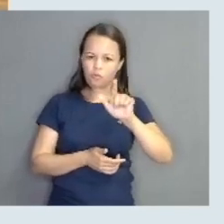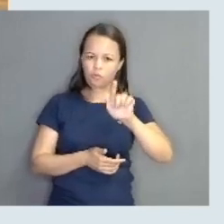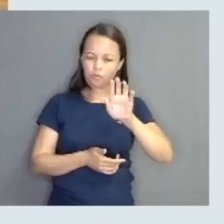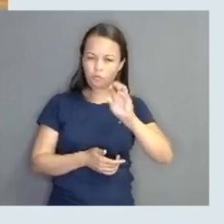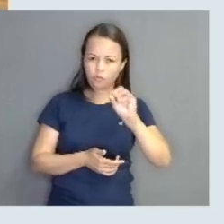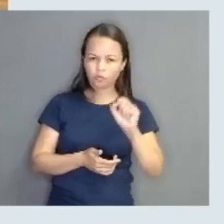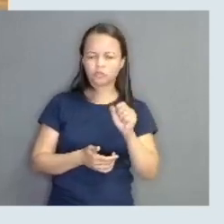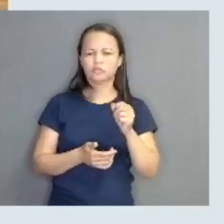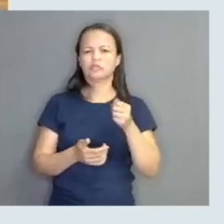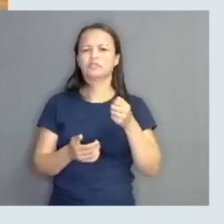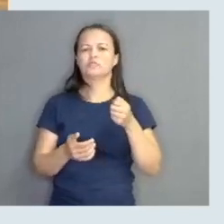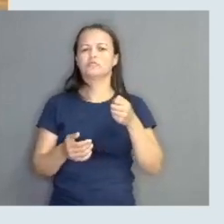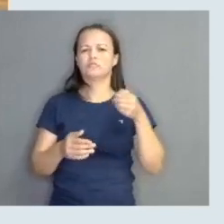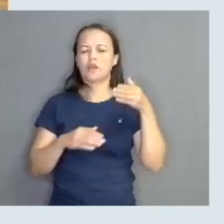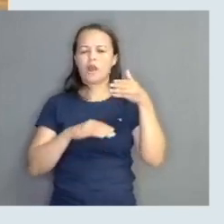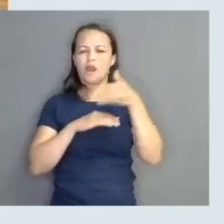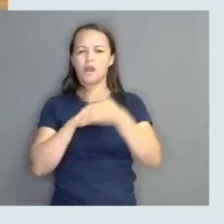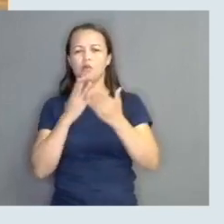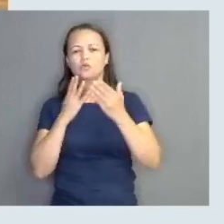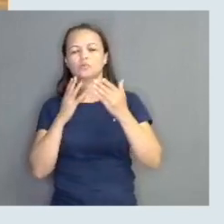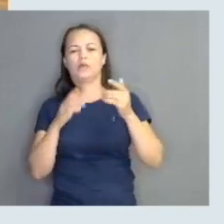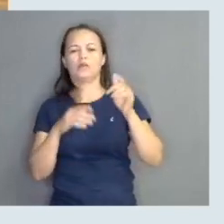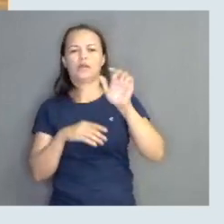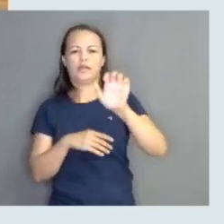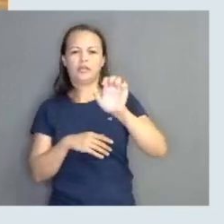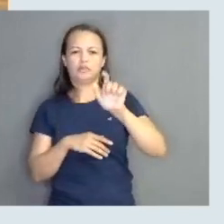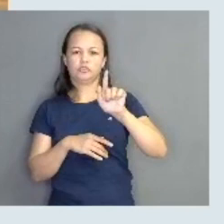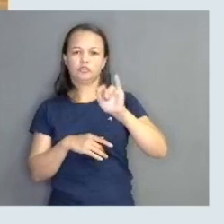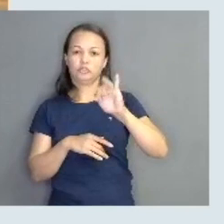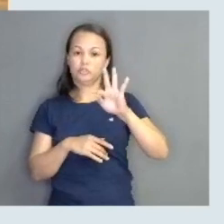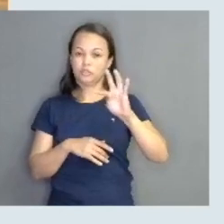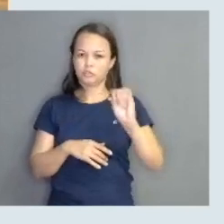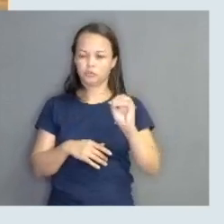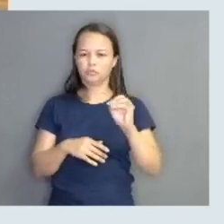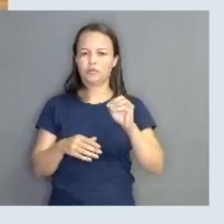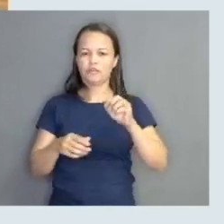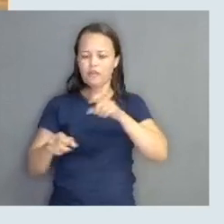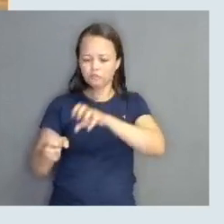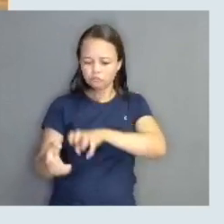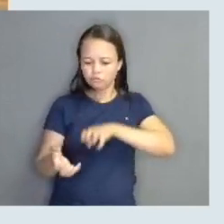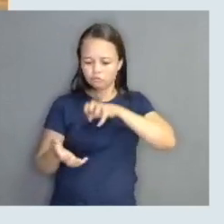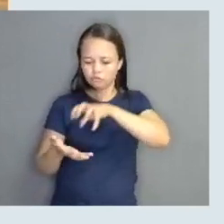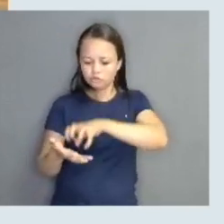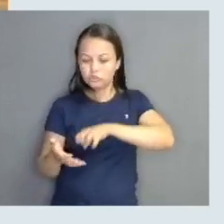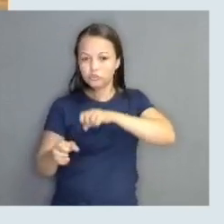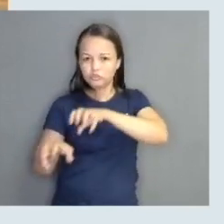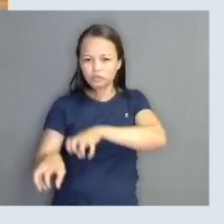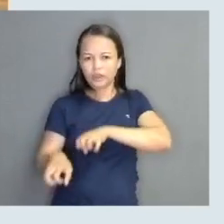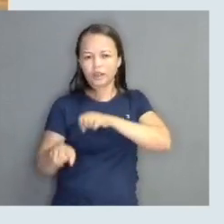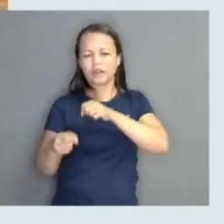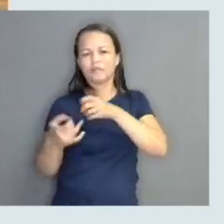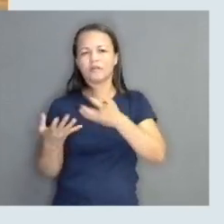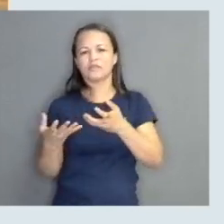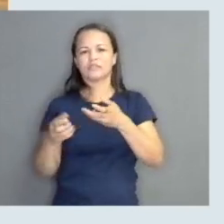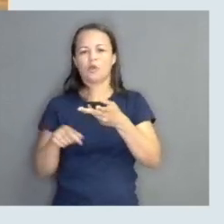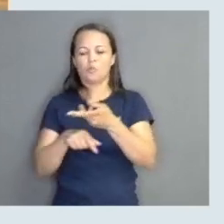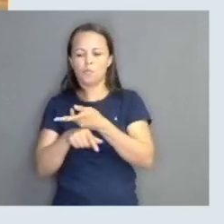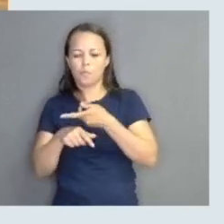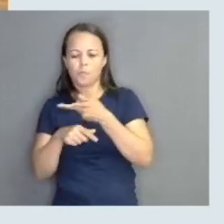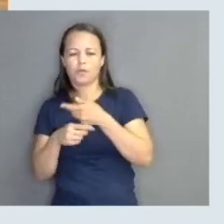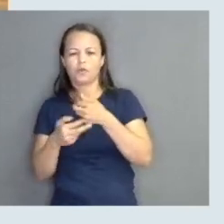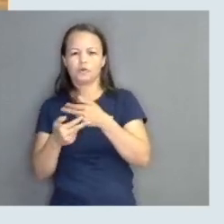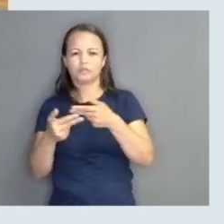fazem escavações nas pirâmides. Existem pirâmides, para vocês terem uma ideia, que